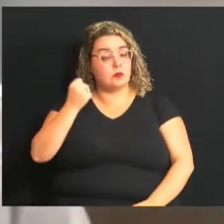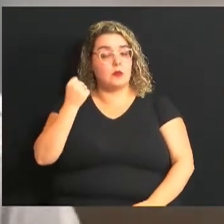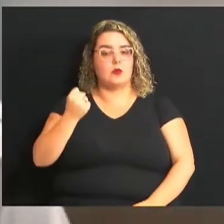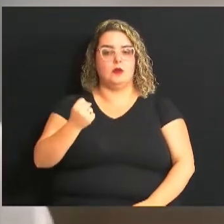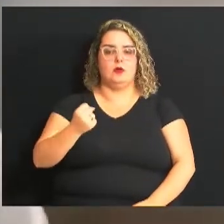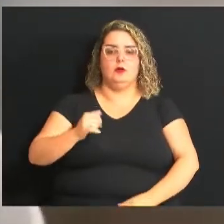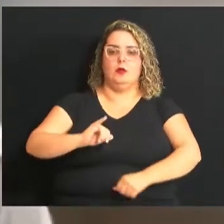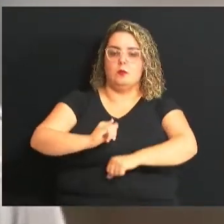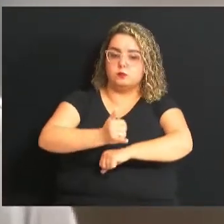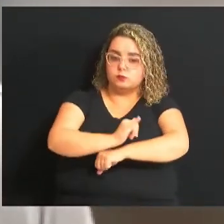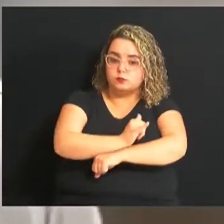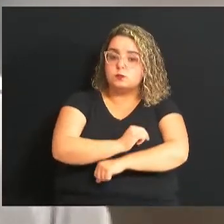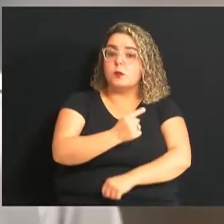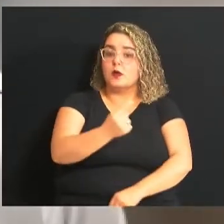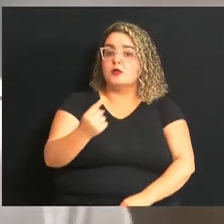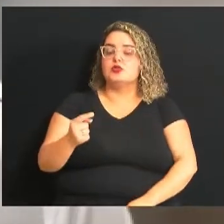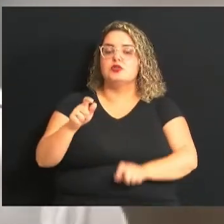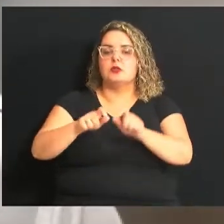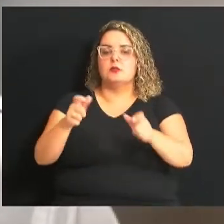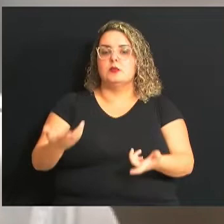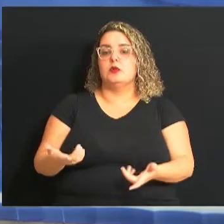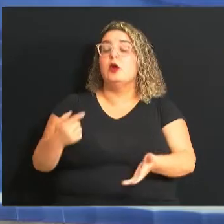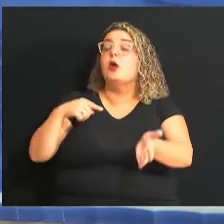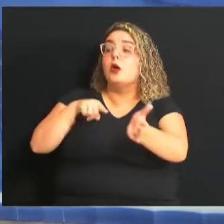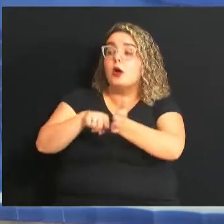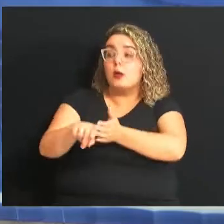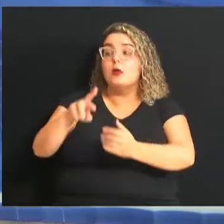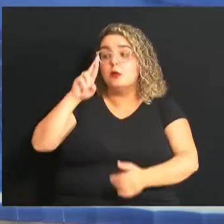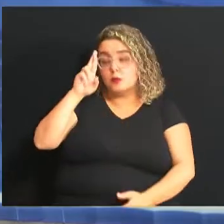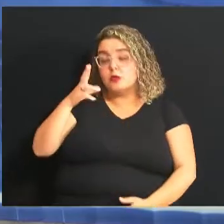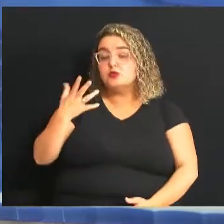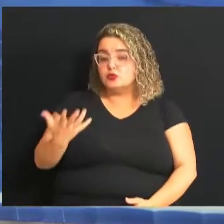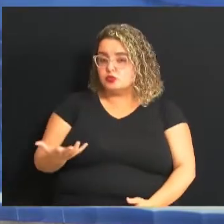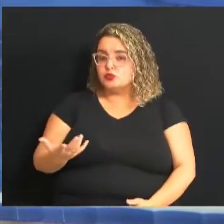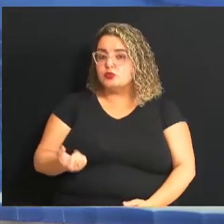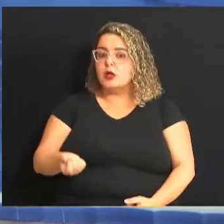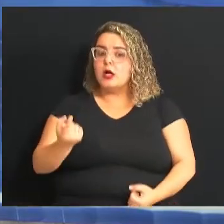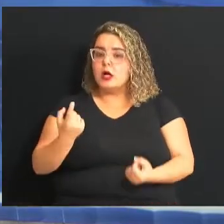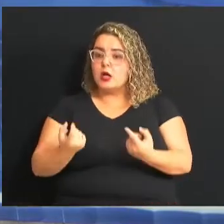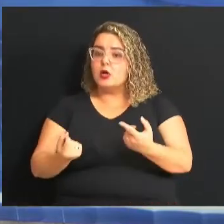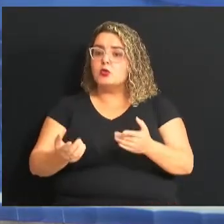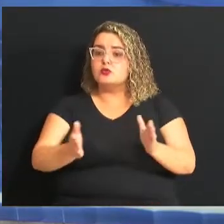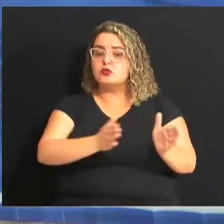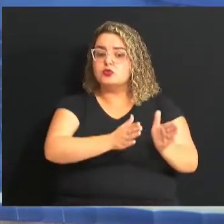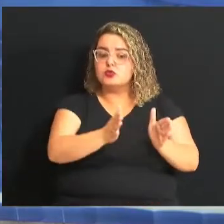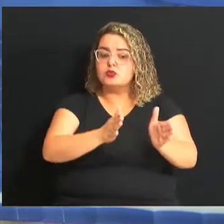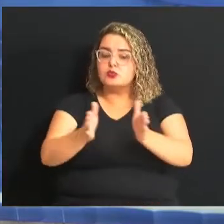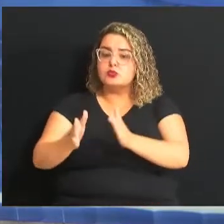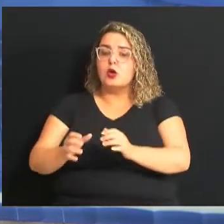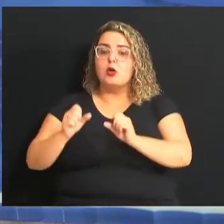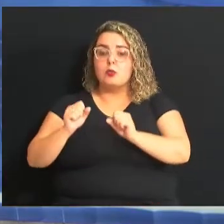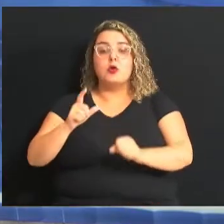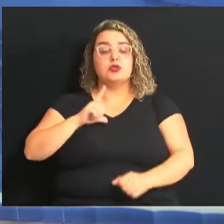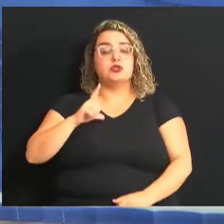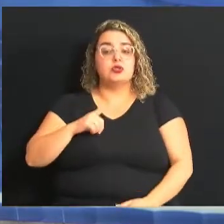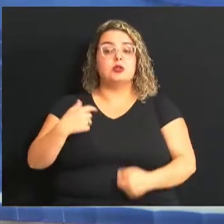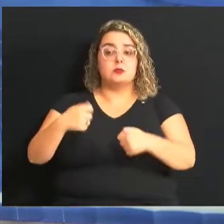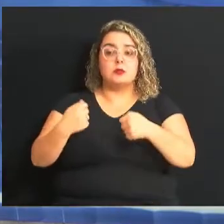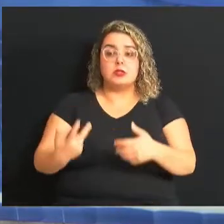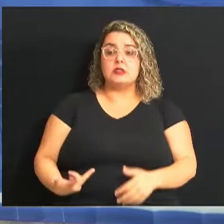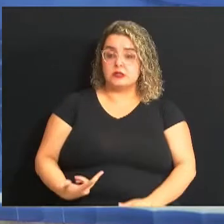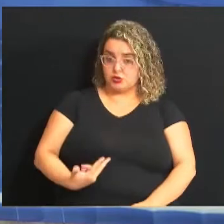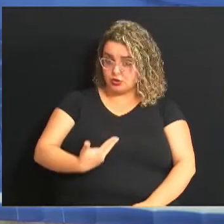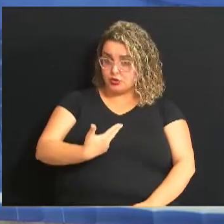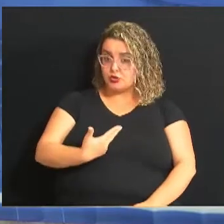obesidade de cada indivíduo. Eu teria perguntar para o senhor, algumas situações, então, pode ser que necessite de cirurgia, como o